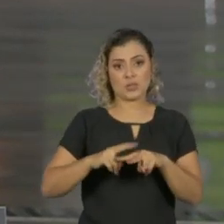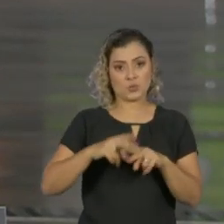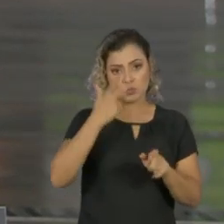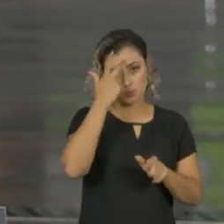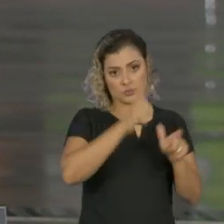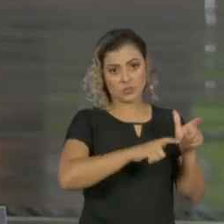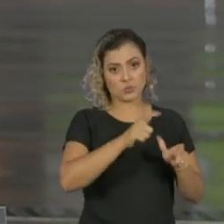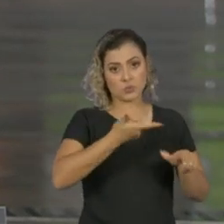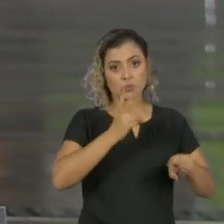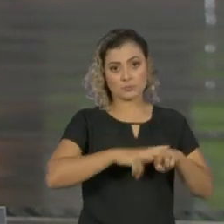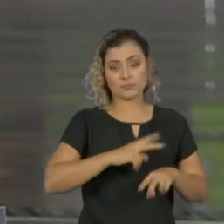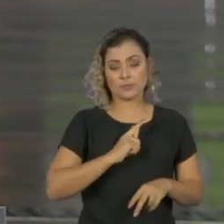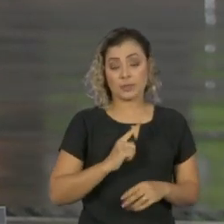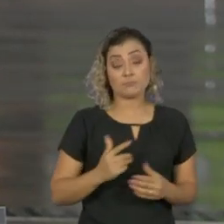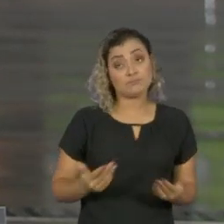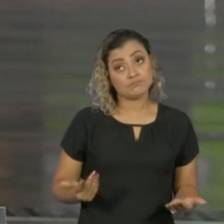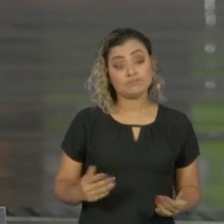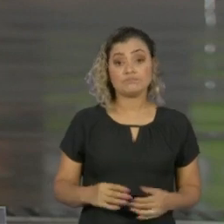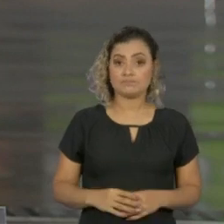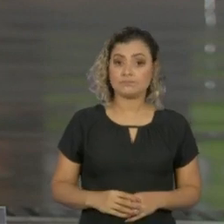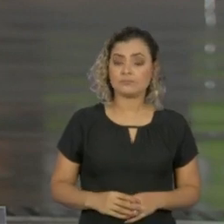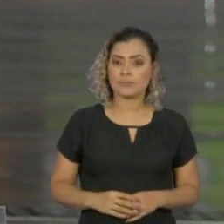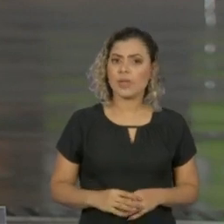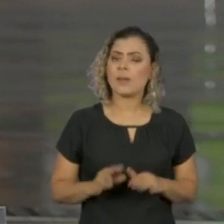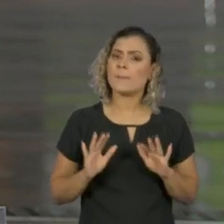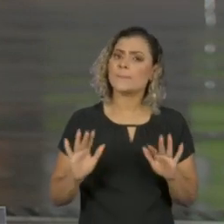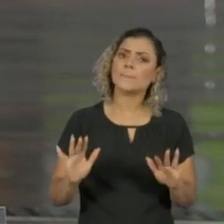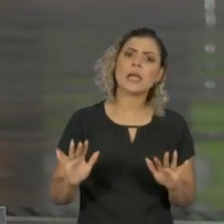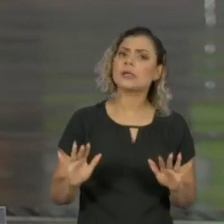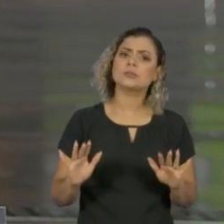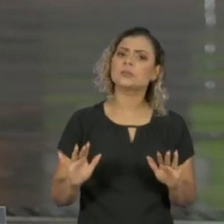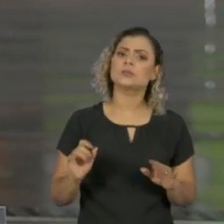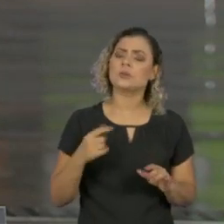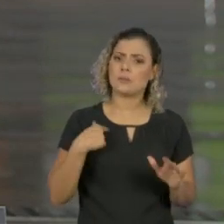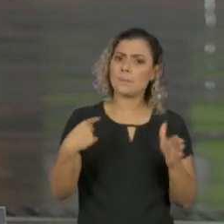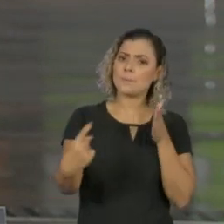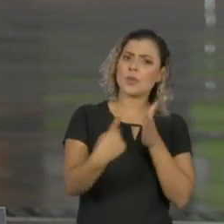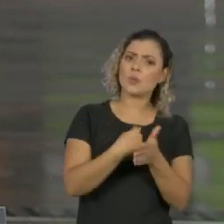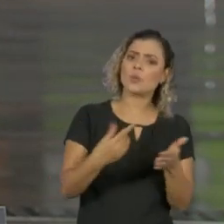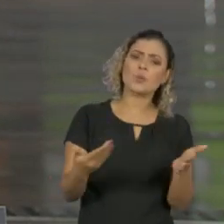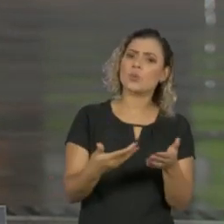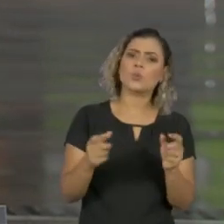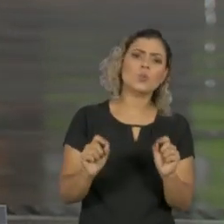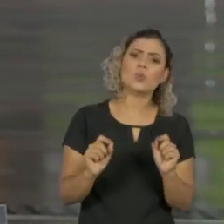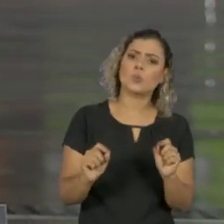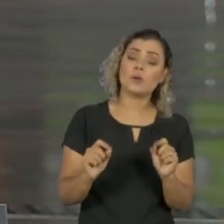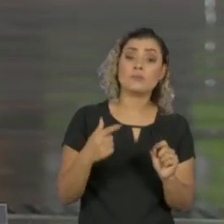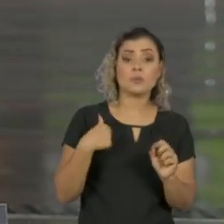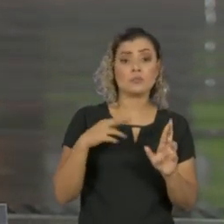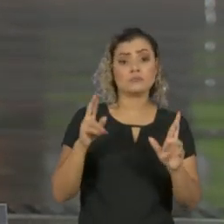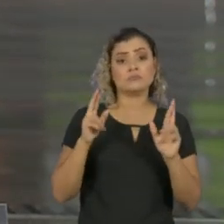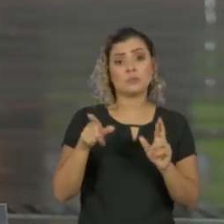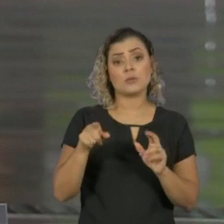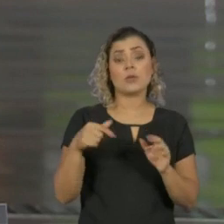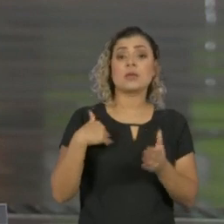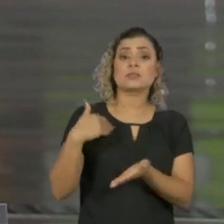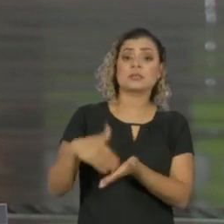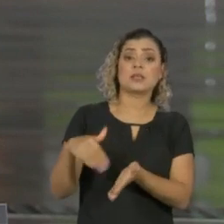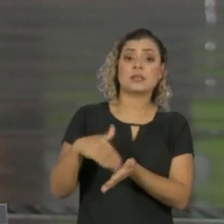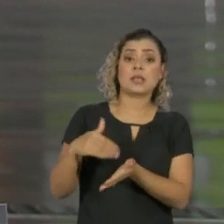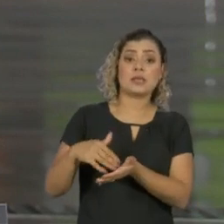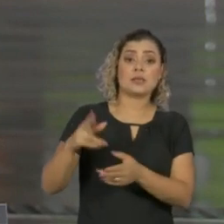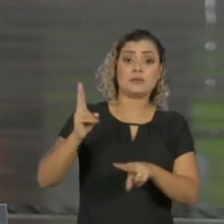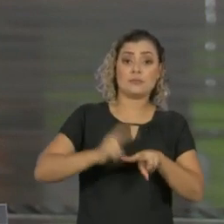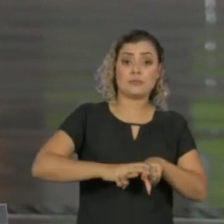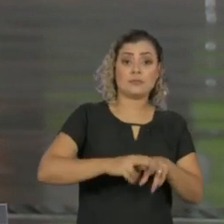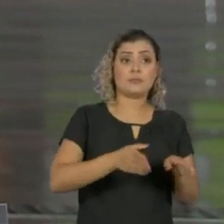em regime penitenciário. Em relação à primeira parte da sua pergunta, eu prefiro que isso seja respondido pelo secretário da Administração